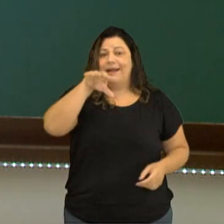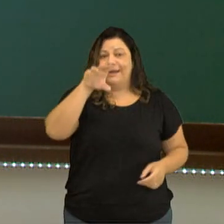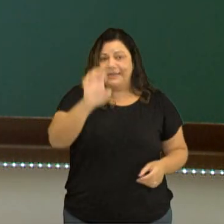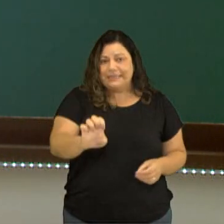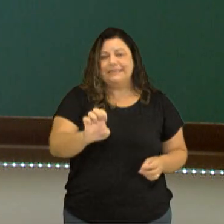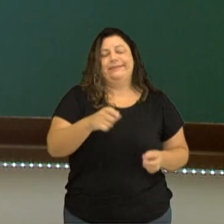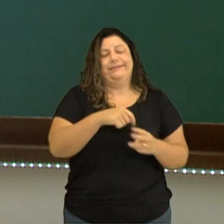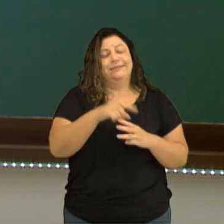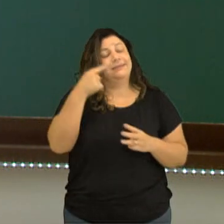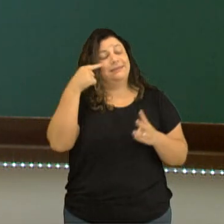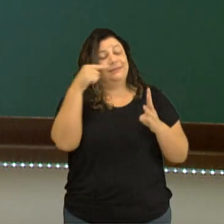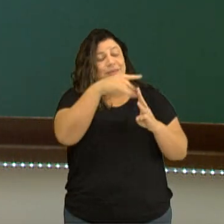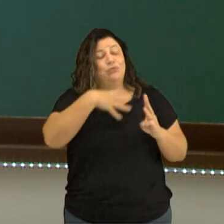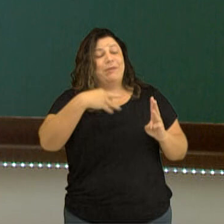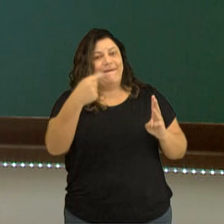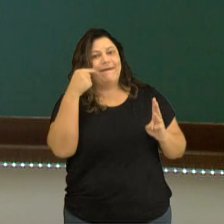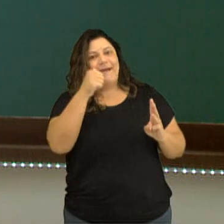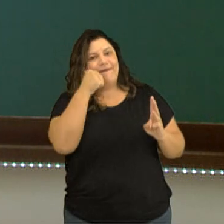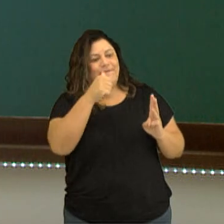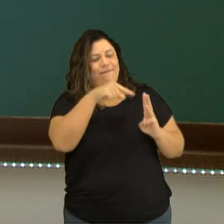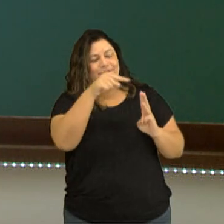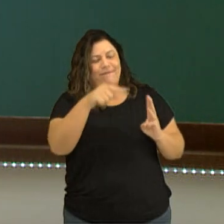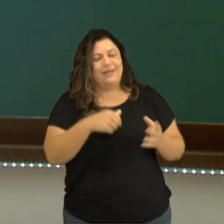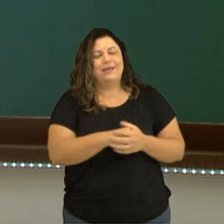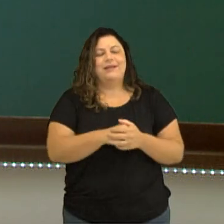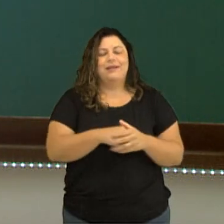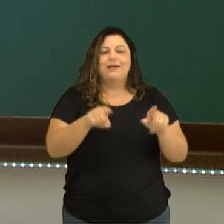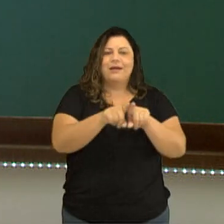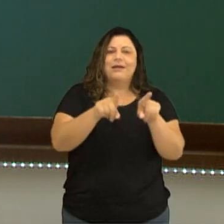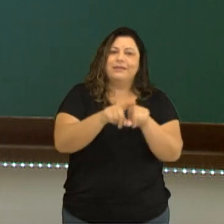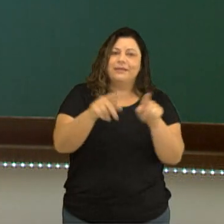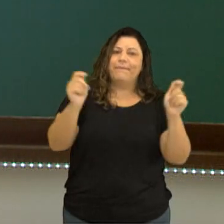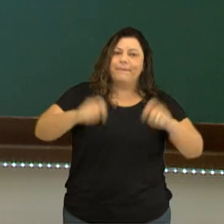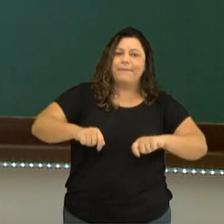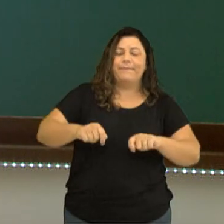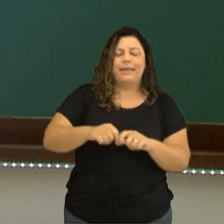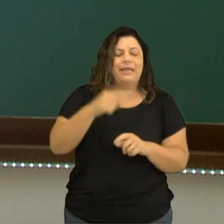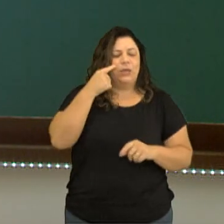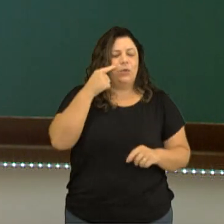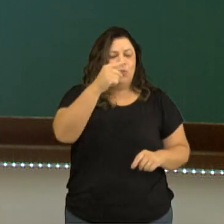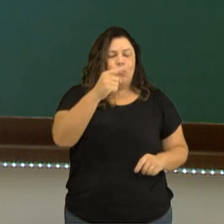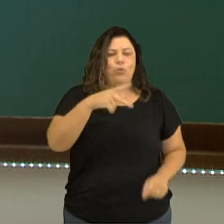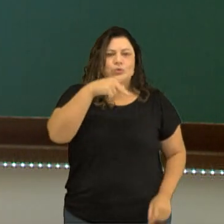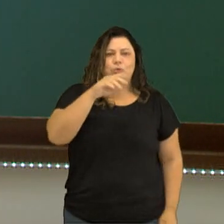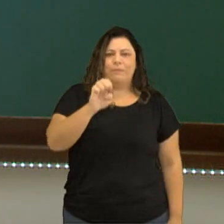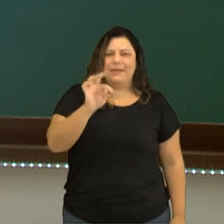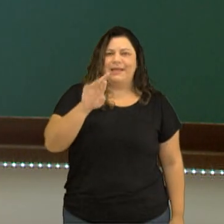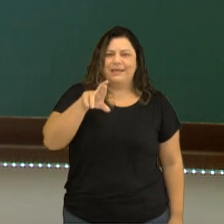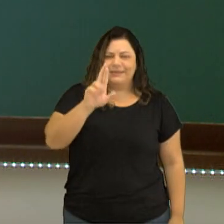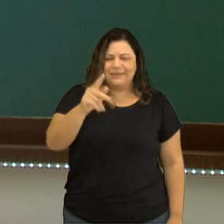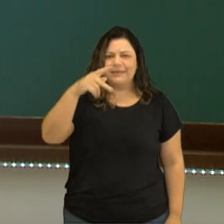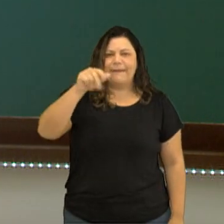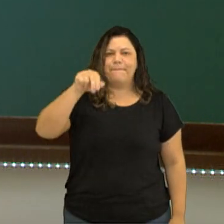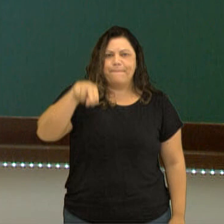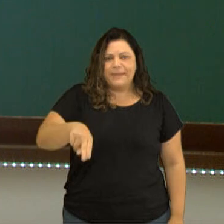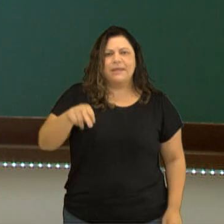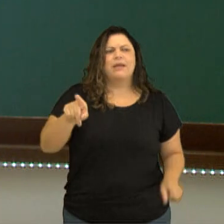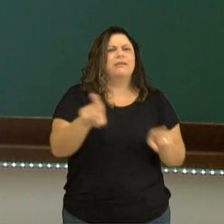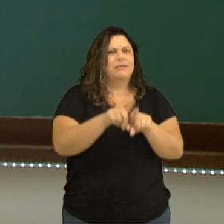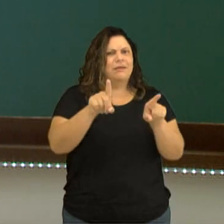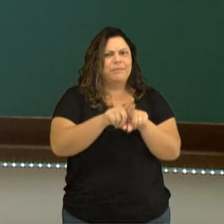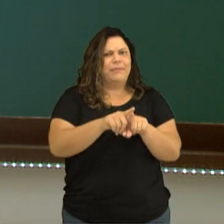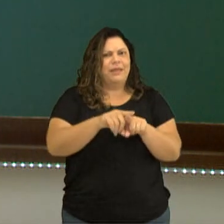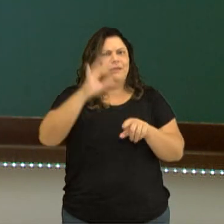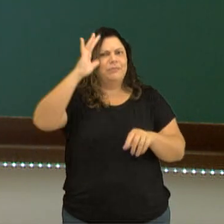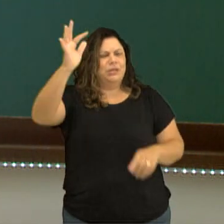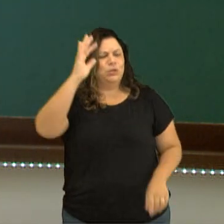Pan também foi inspirado em um menino chamado Peter. E ela traz uma questão aí sobre a construção